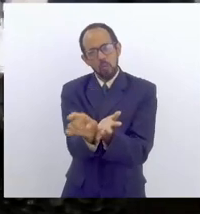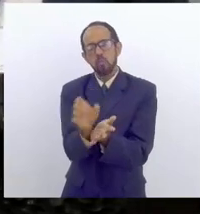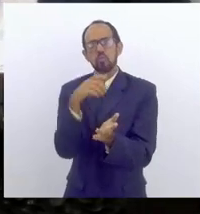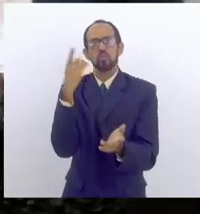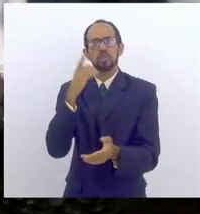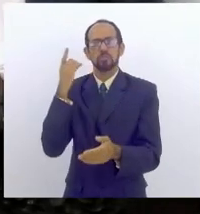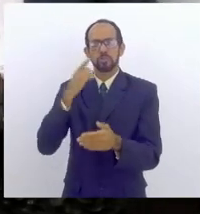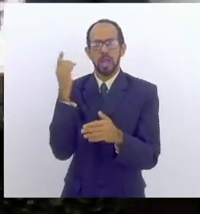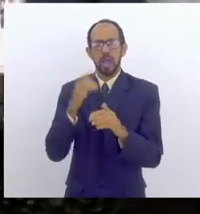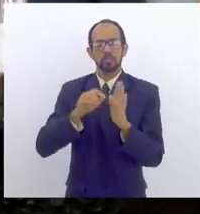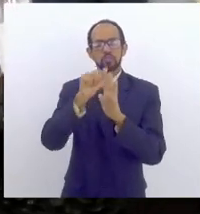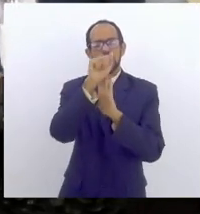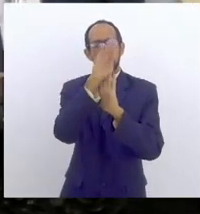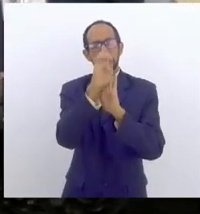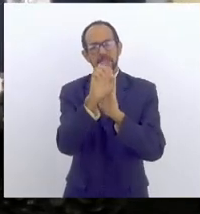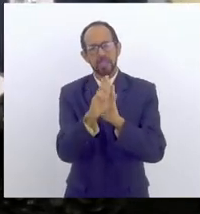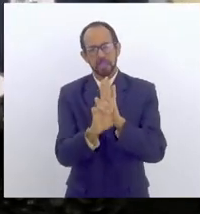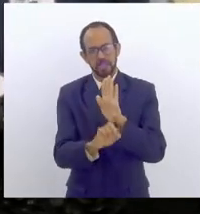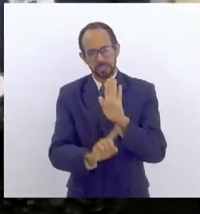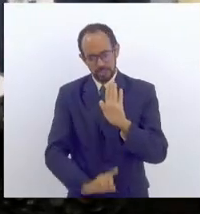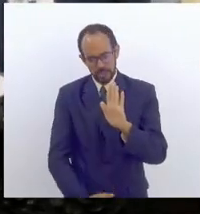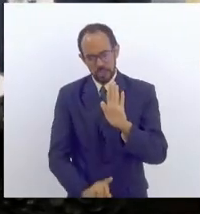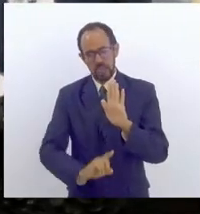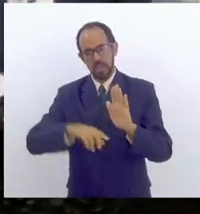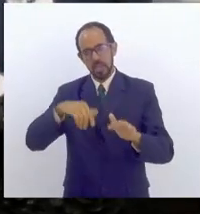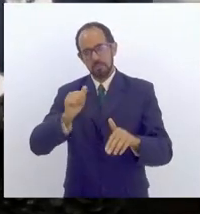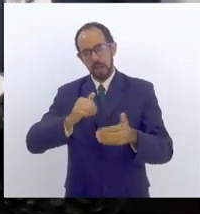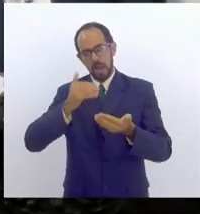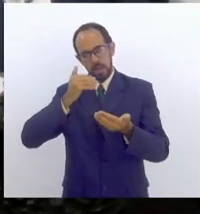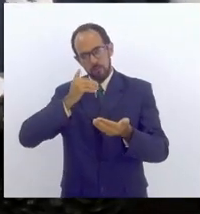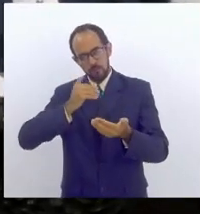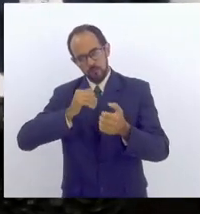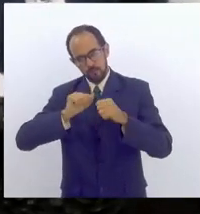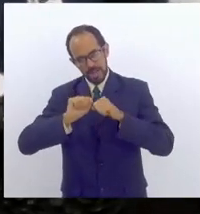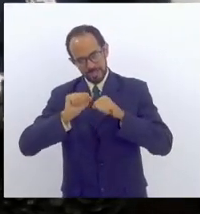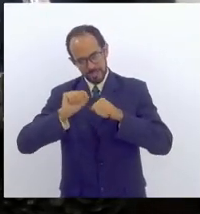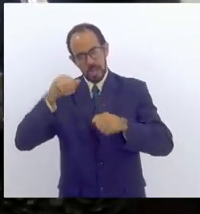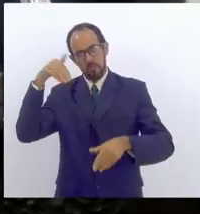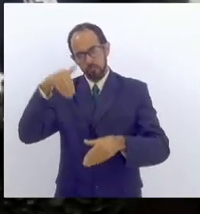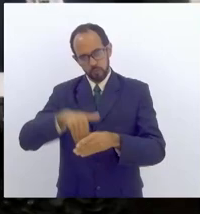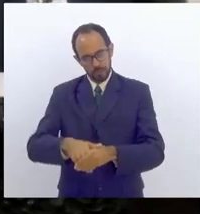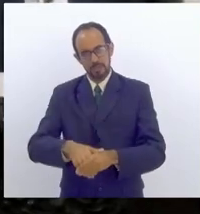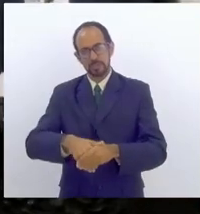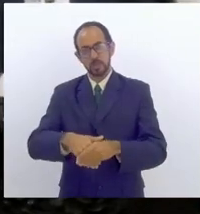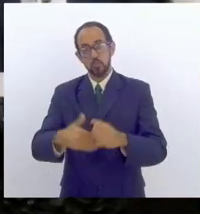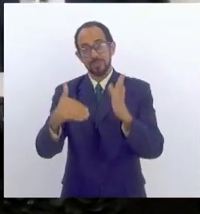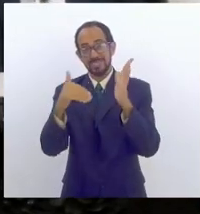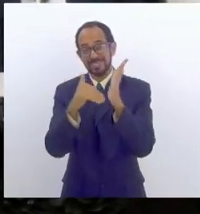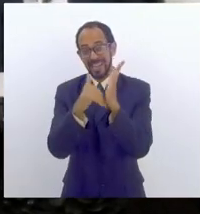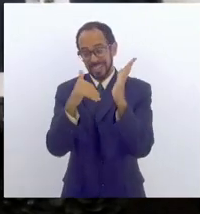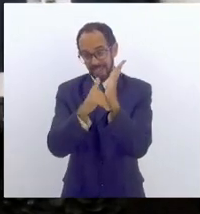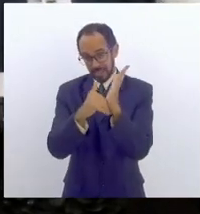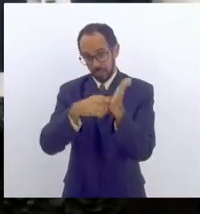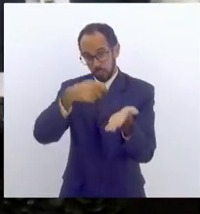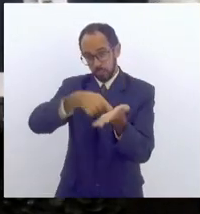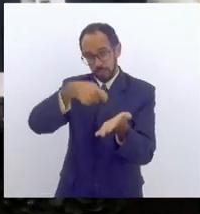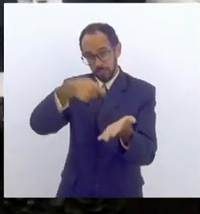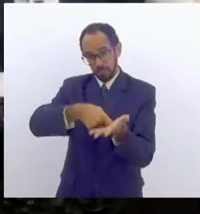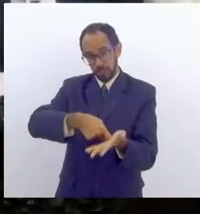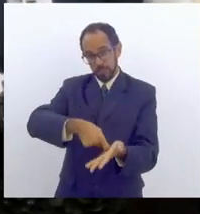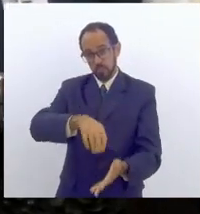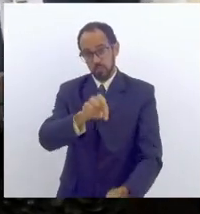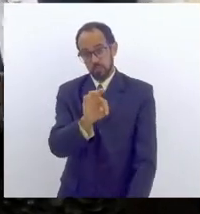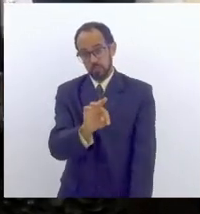pela ordem alfabética para proceder à votação secreta por determinação